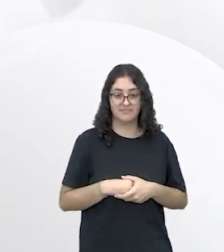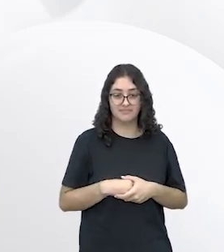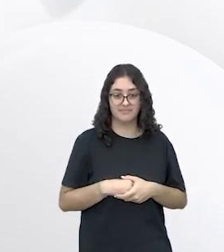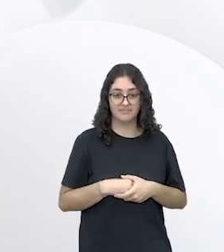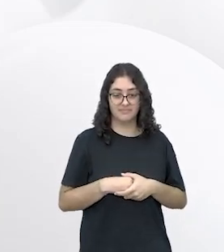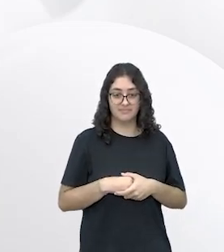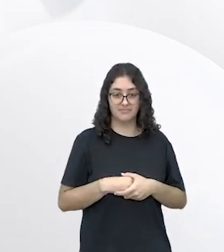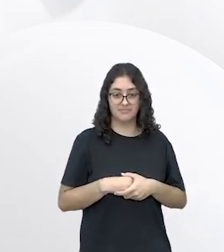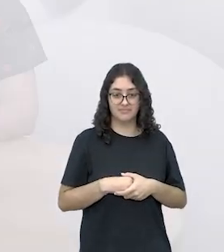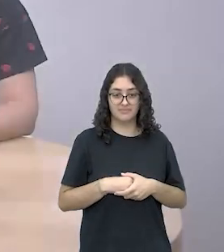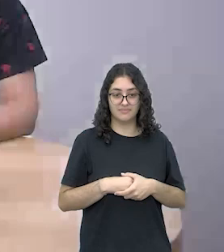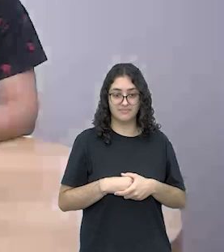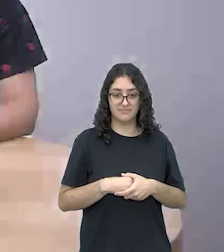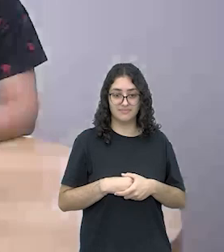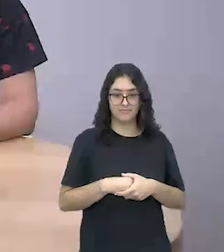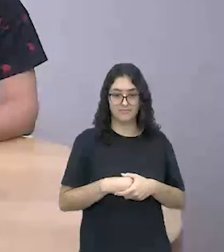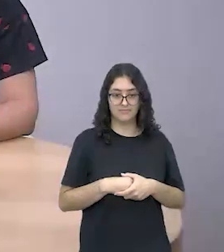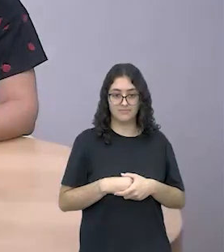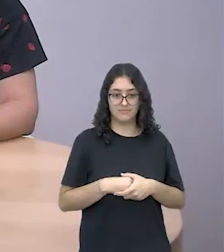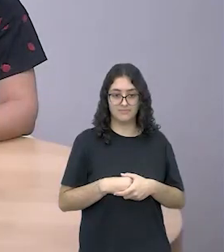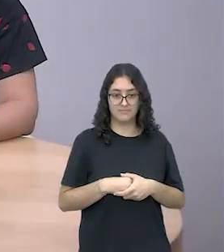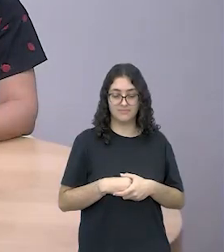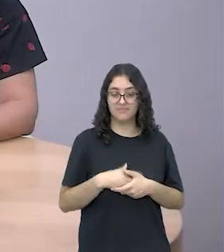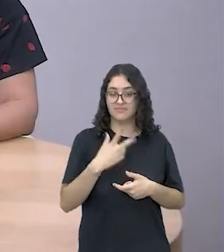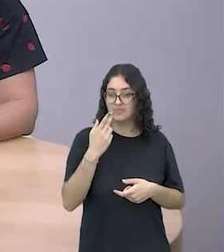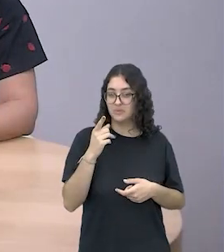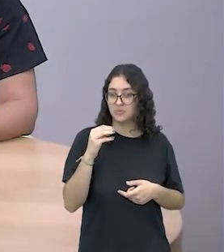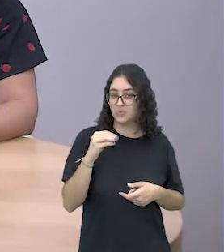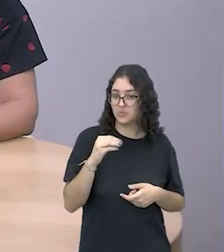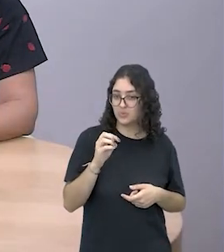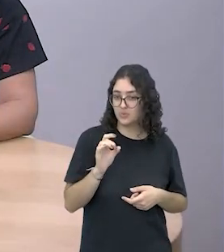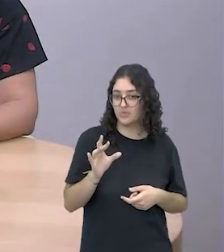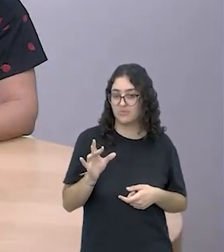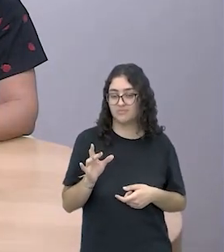Acho que tem um minutinho só.